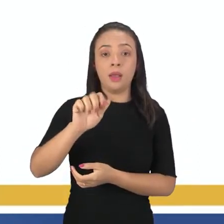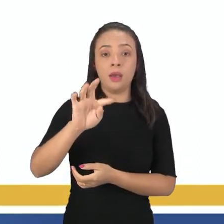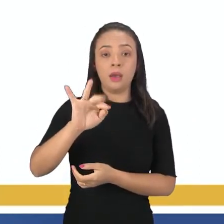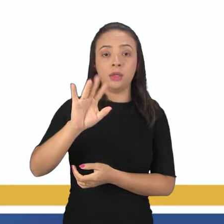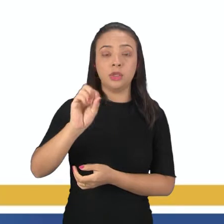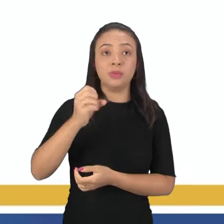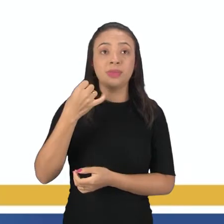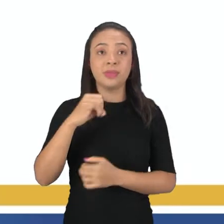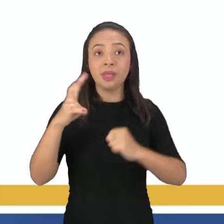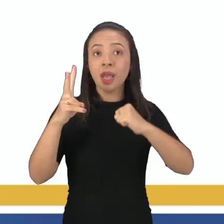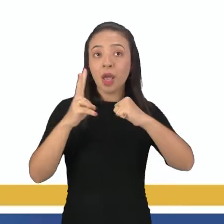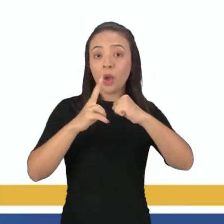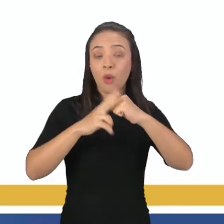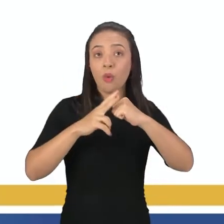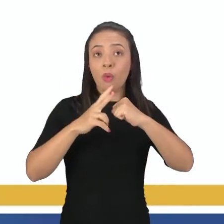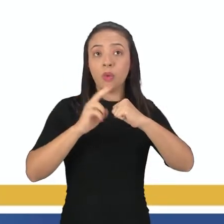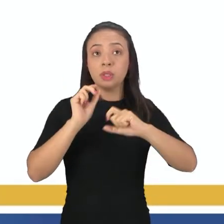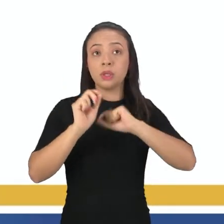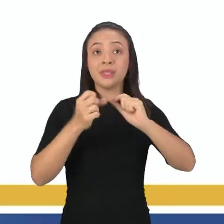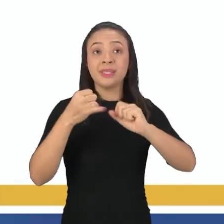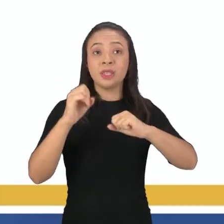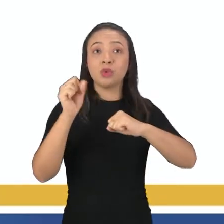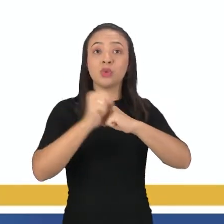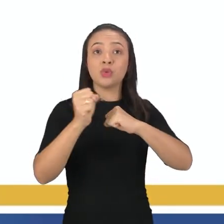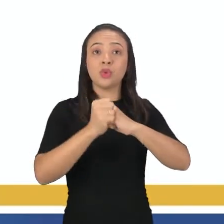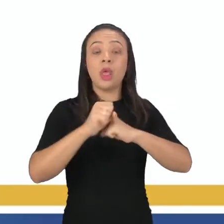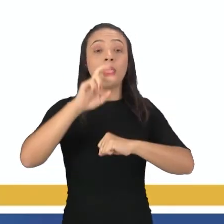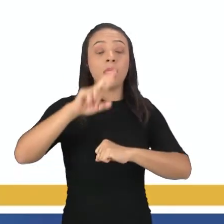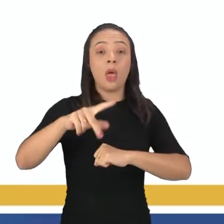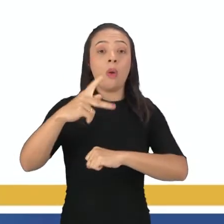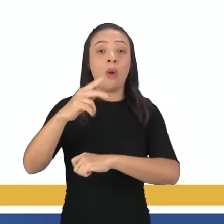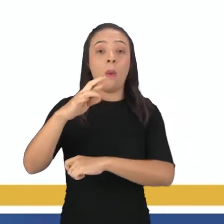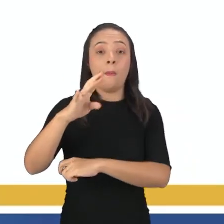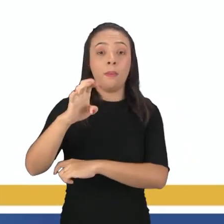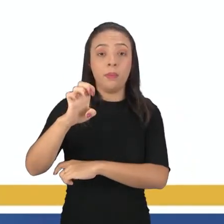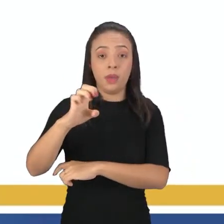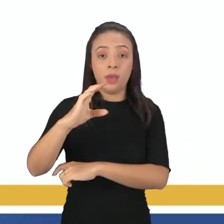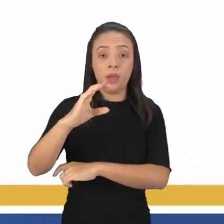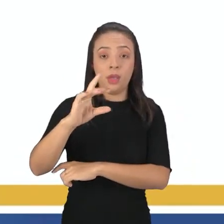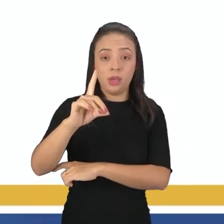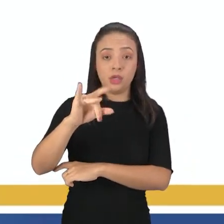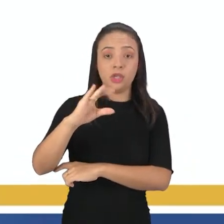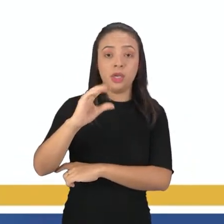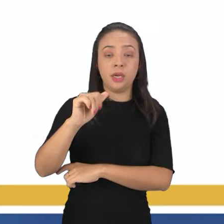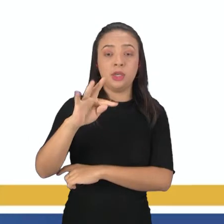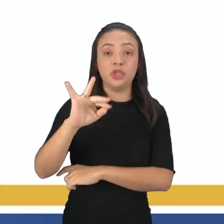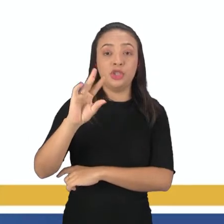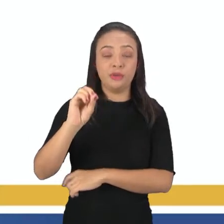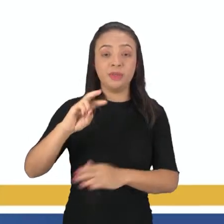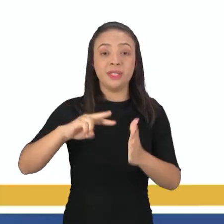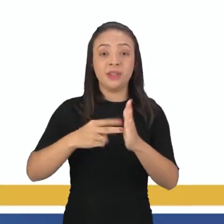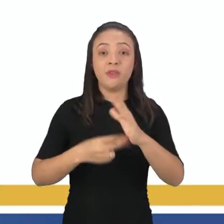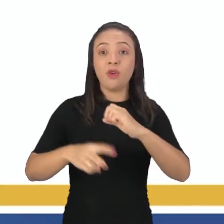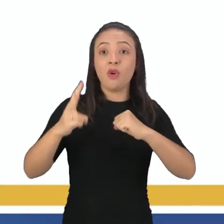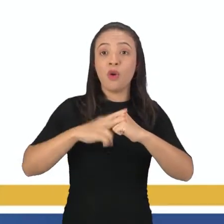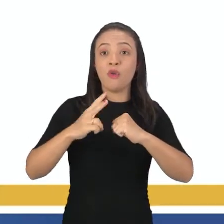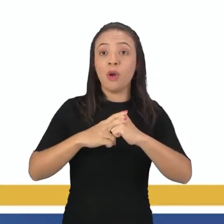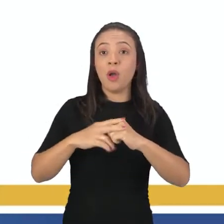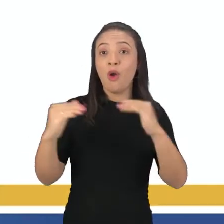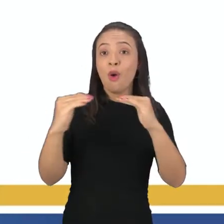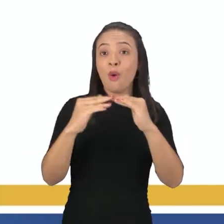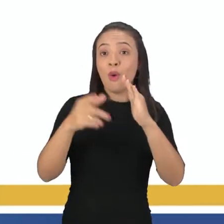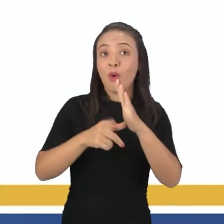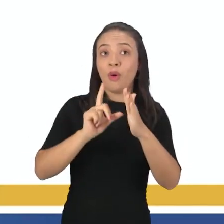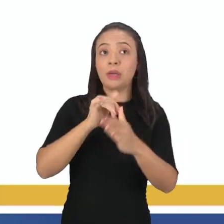pronome relativo que, não sendo predicativo da oração, o verbo concorda com o termo